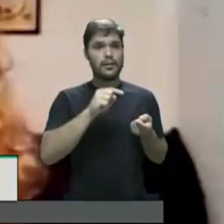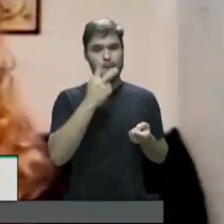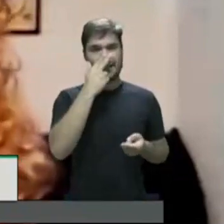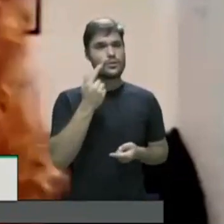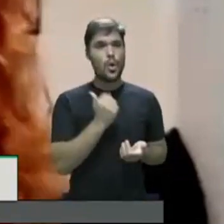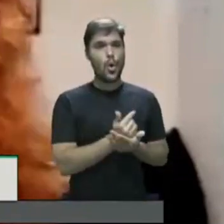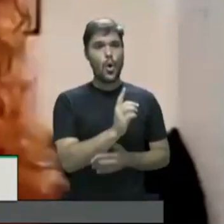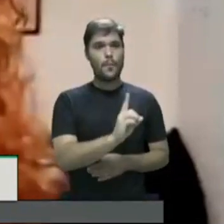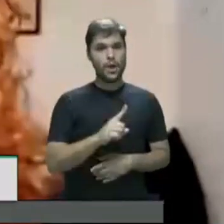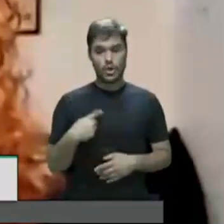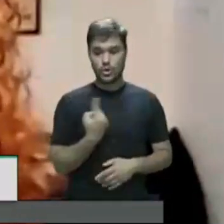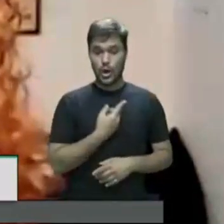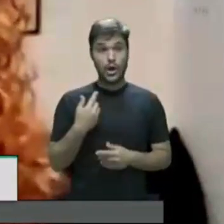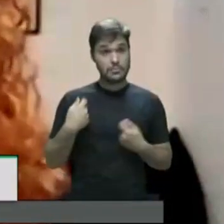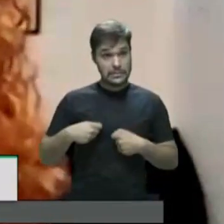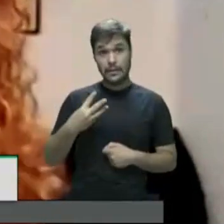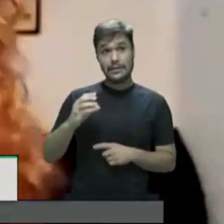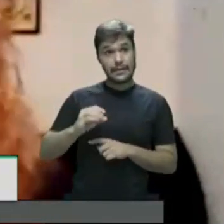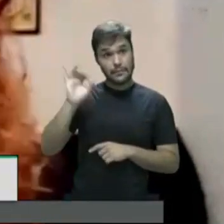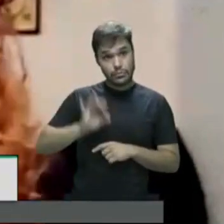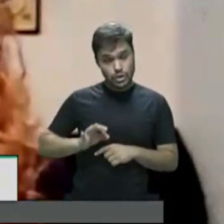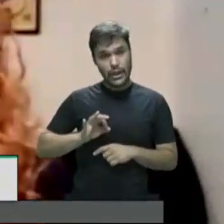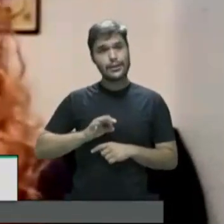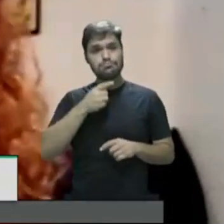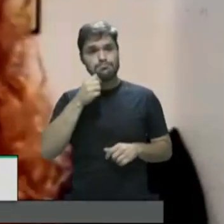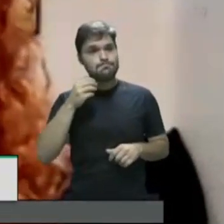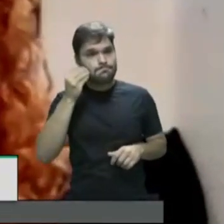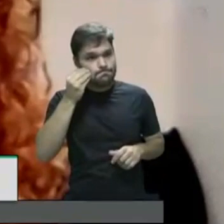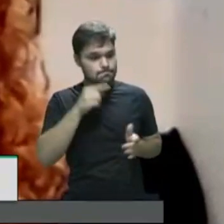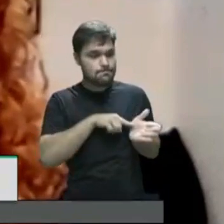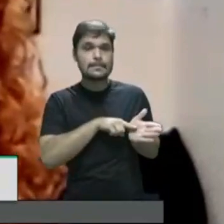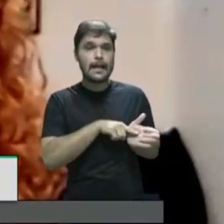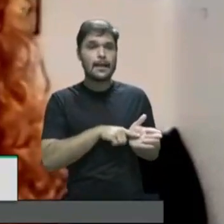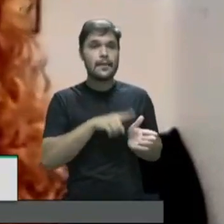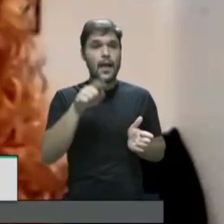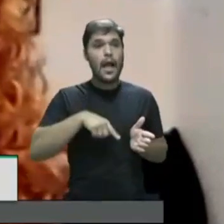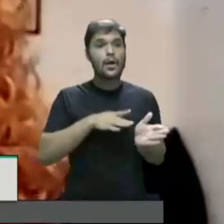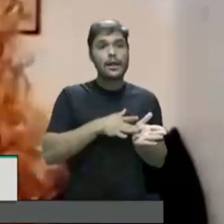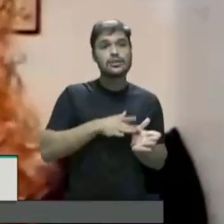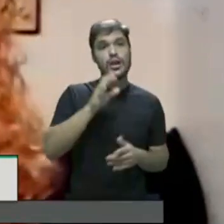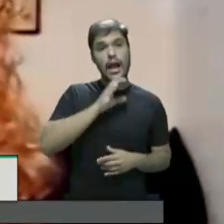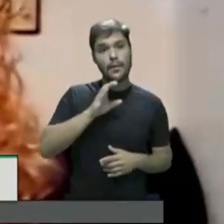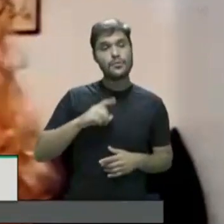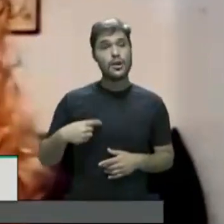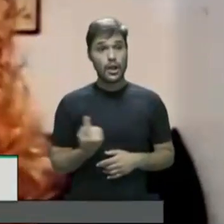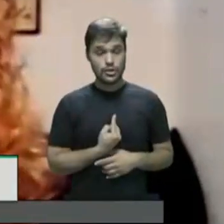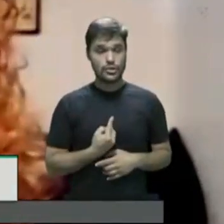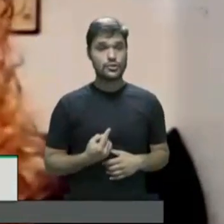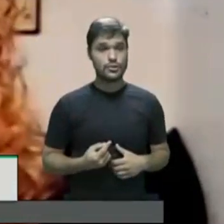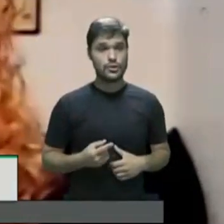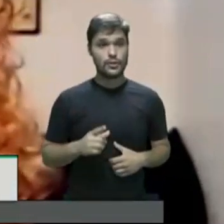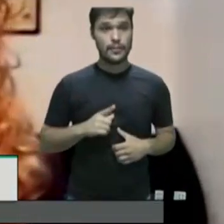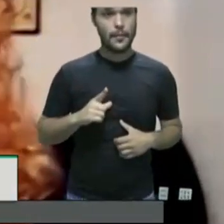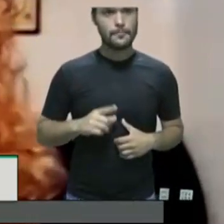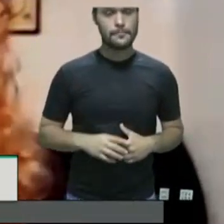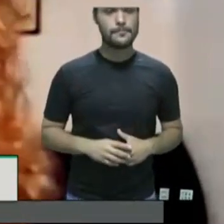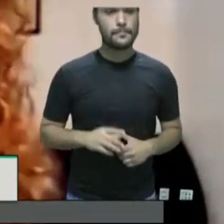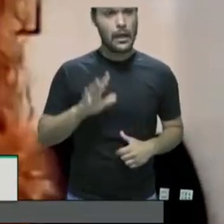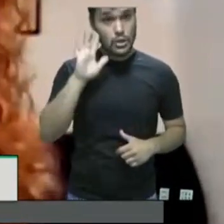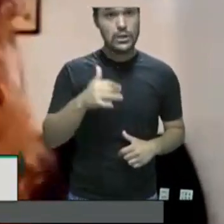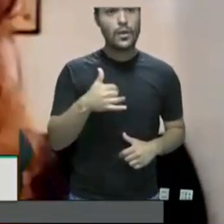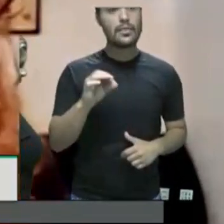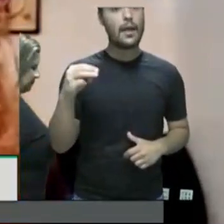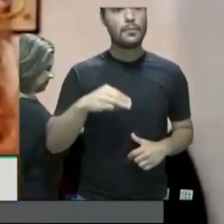menos 30% da população testada, ministro, que é a questão do teste rápido, que nós temos a solução em menos de